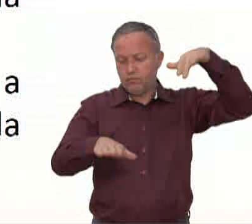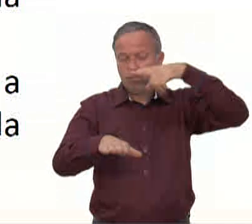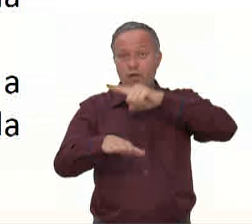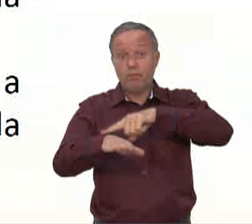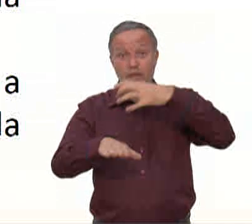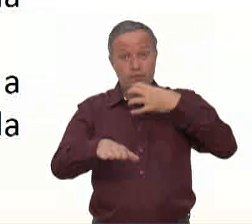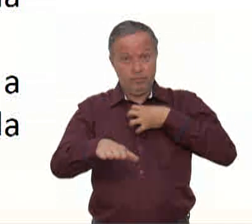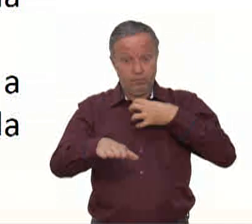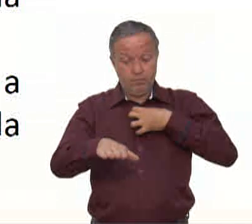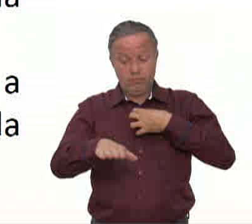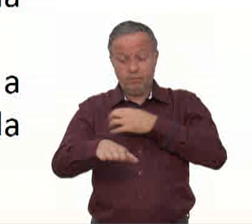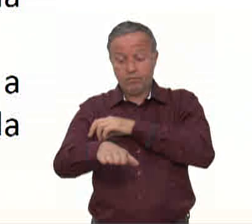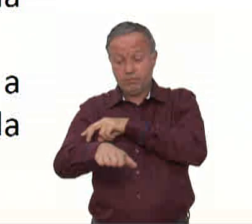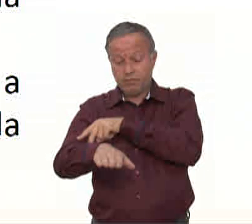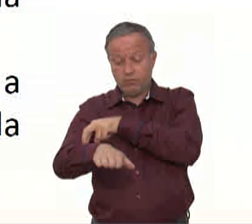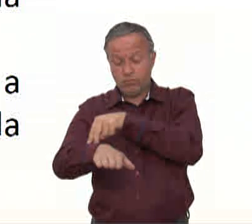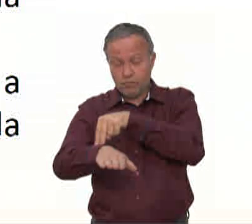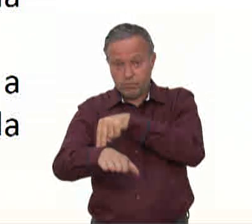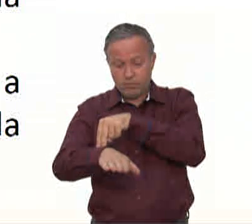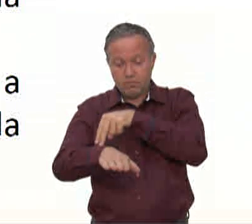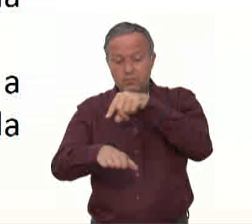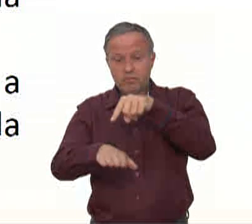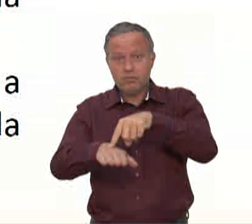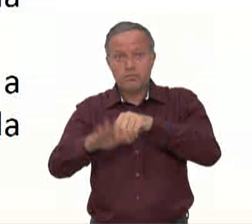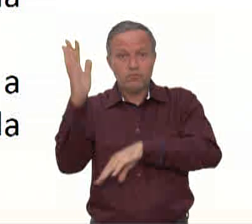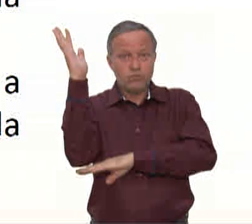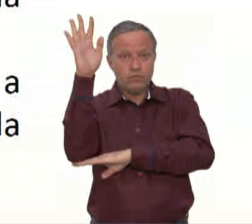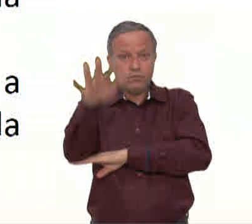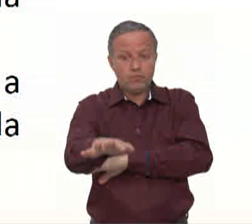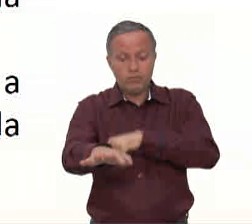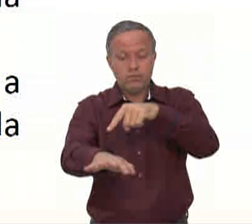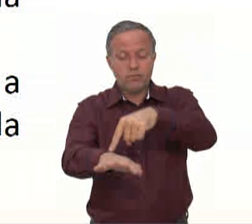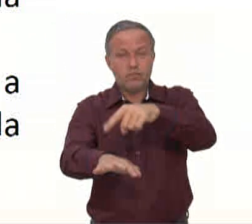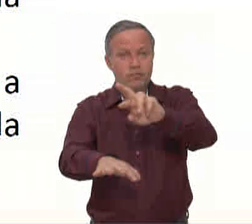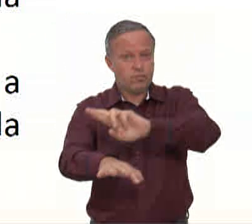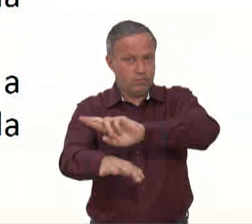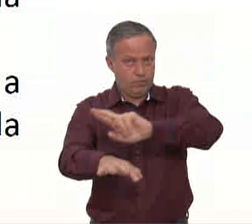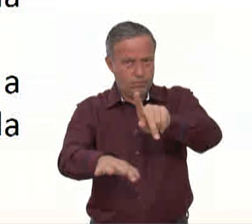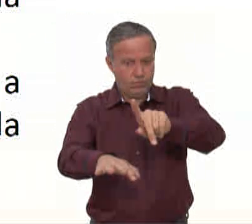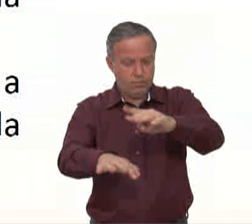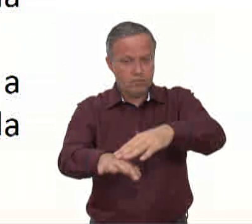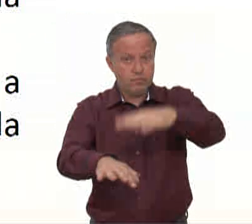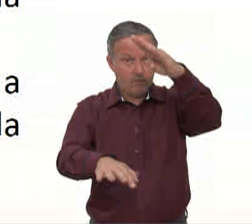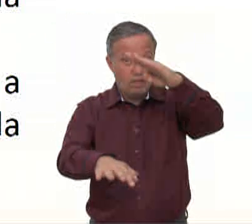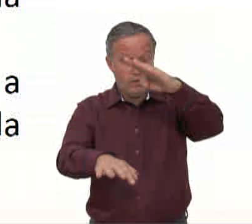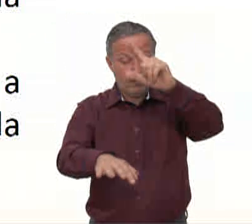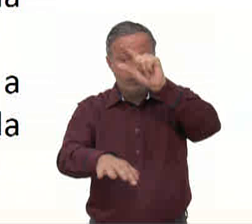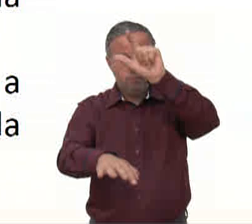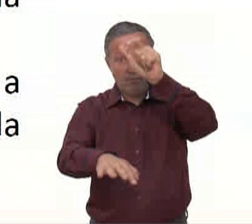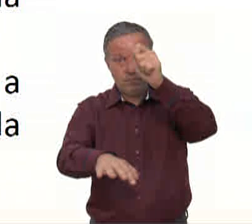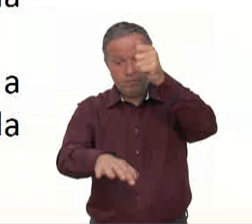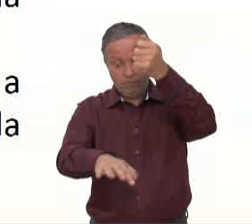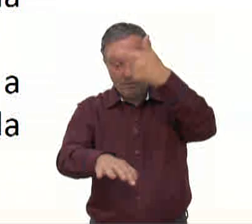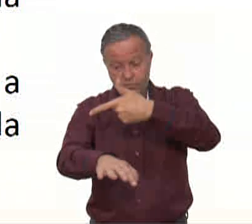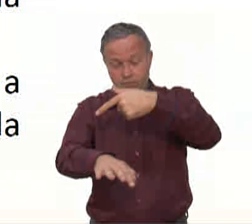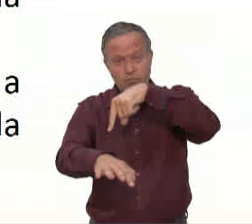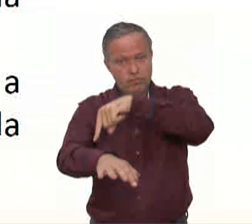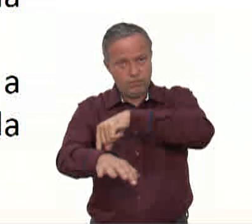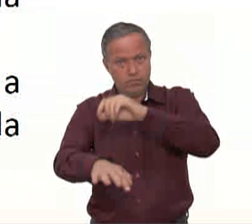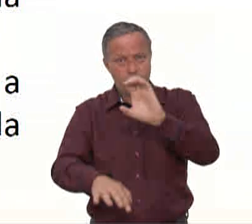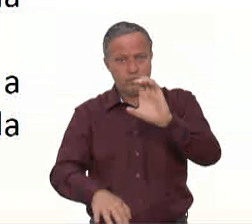sensibilidade ocorre em virtude do calor específico da madeira ser maior do que da cerâmica? E letra